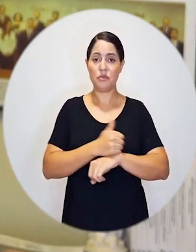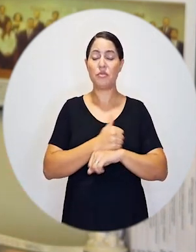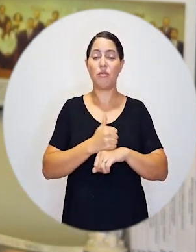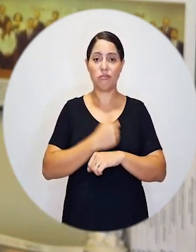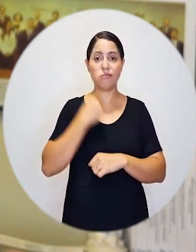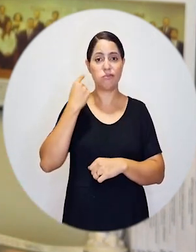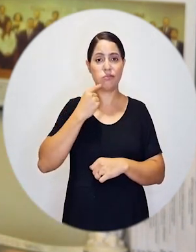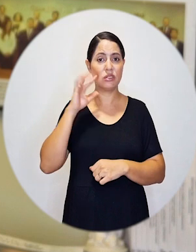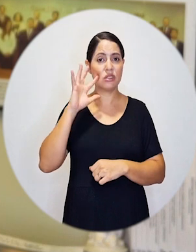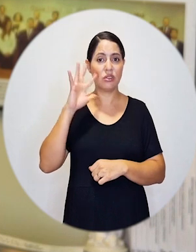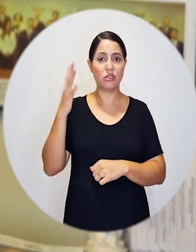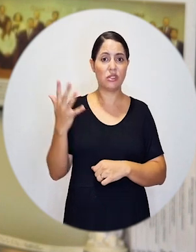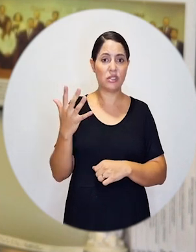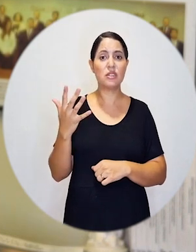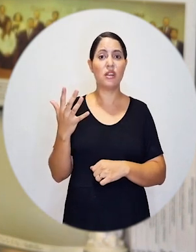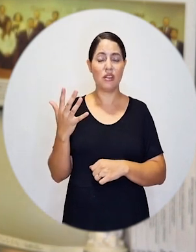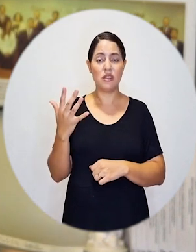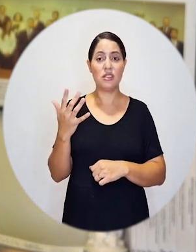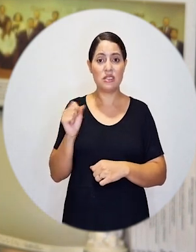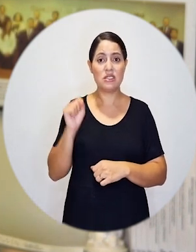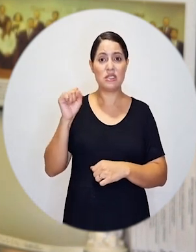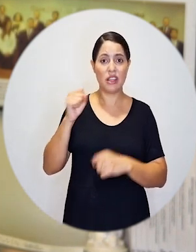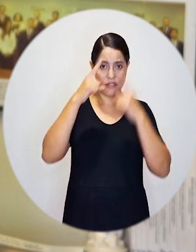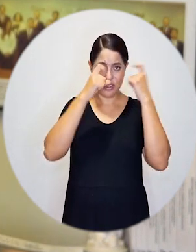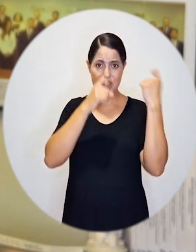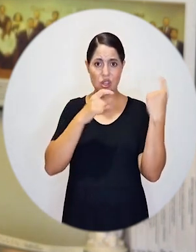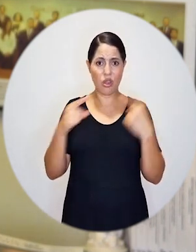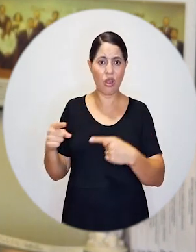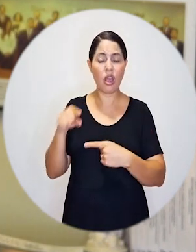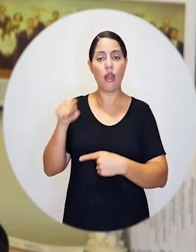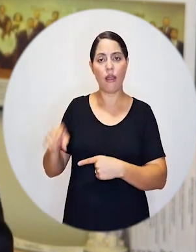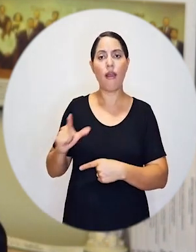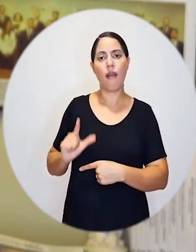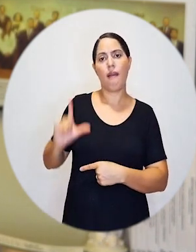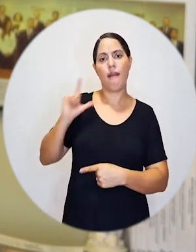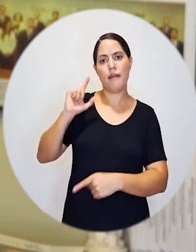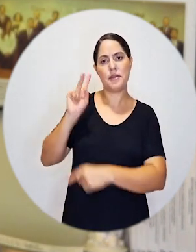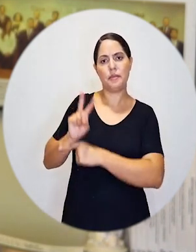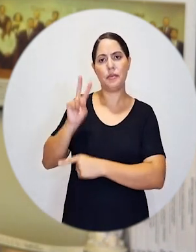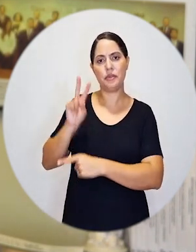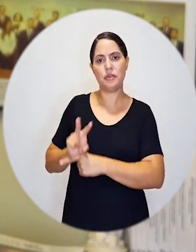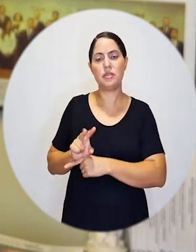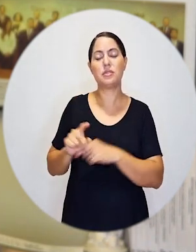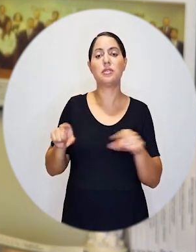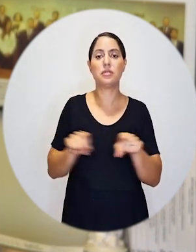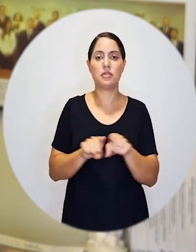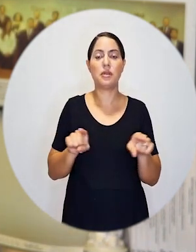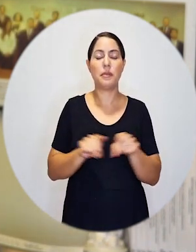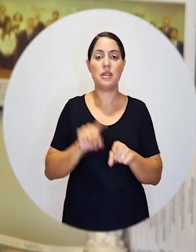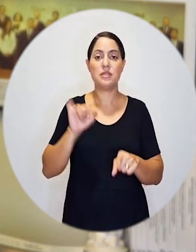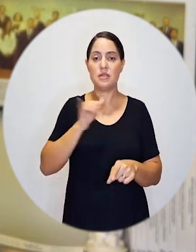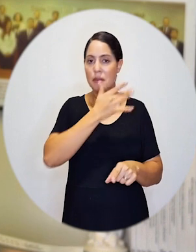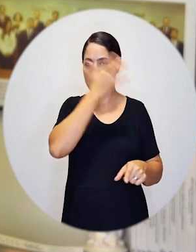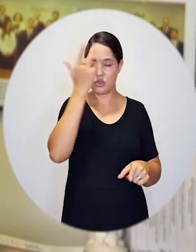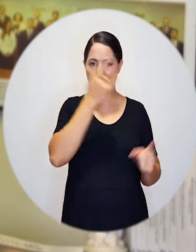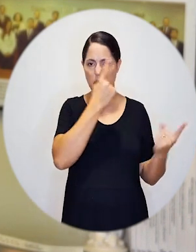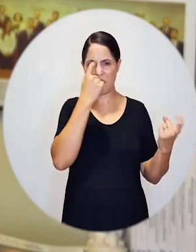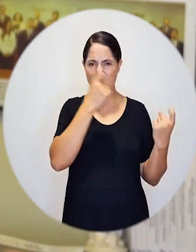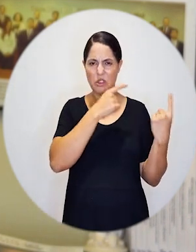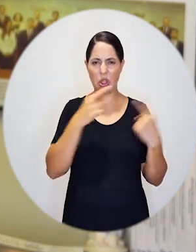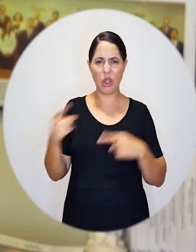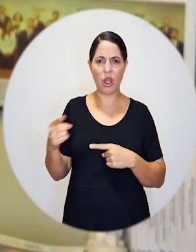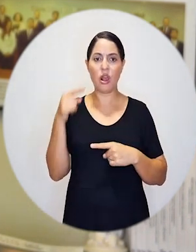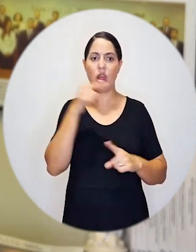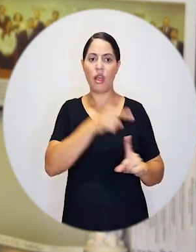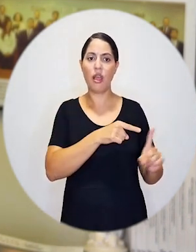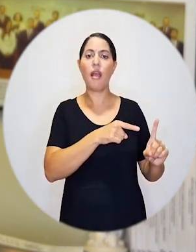advogados e advogadas que, agredidos no exercício profissional, têm o direito a medidas protetivas, como também o aumento da pena para aqueles que